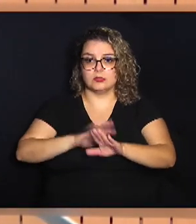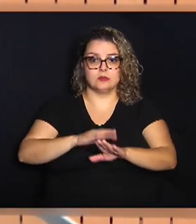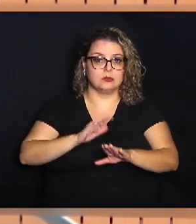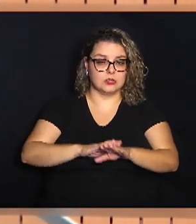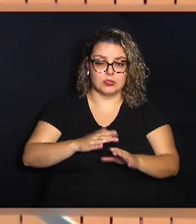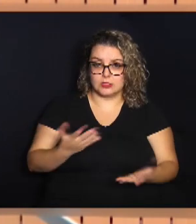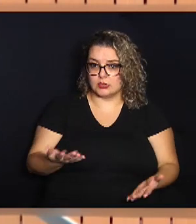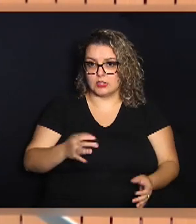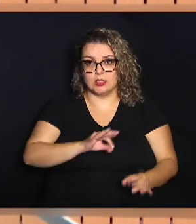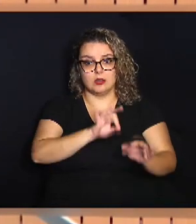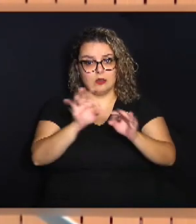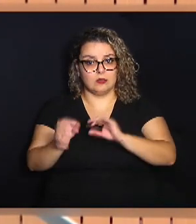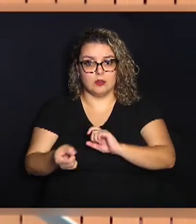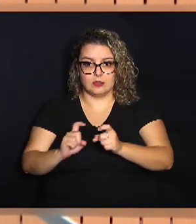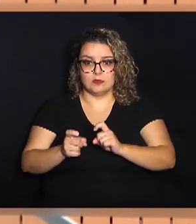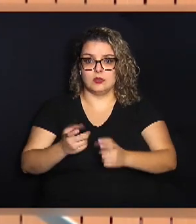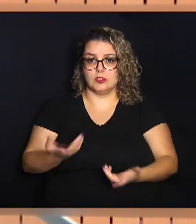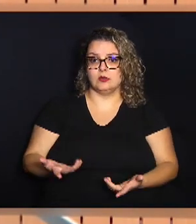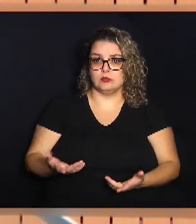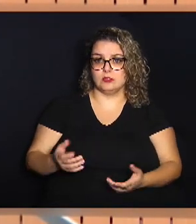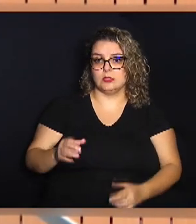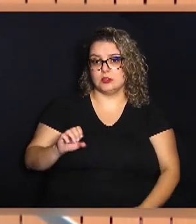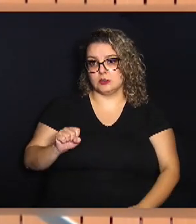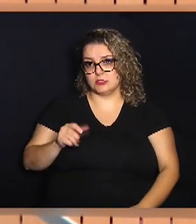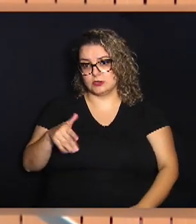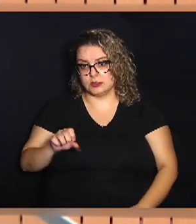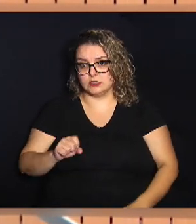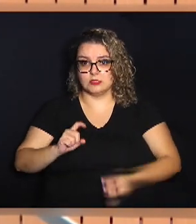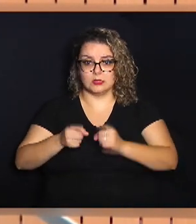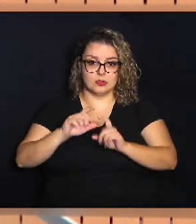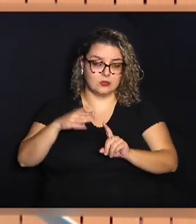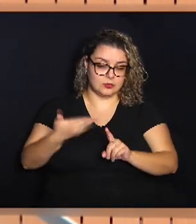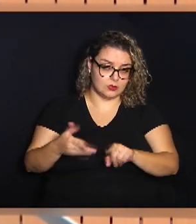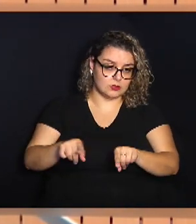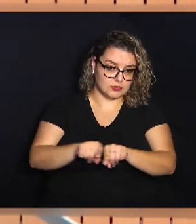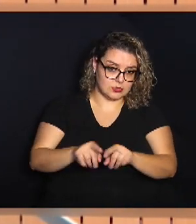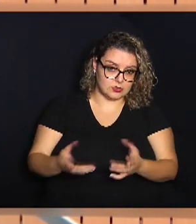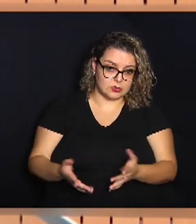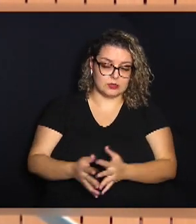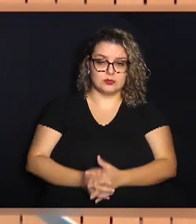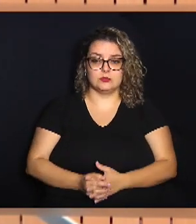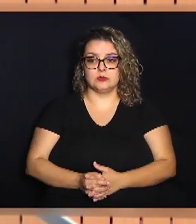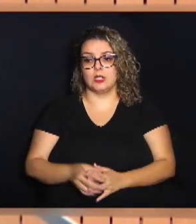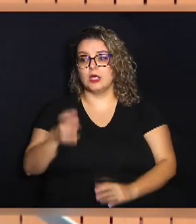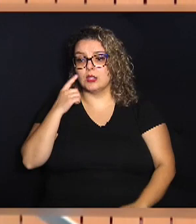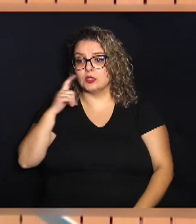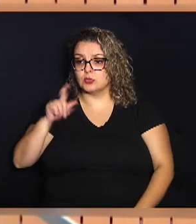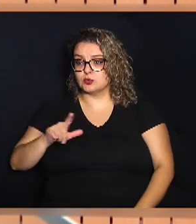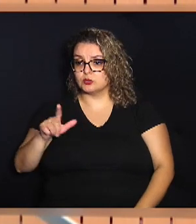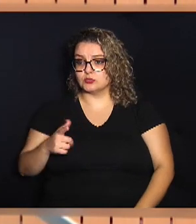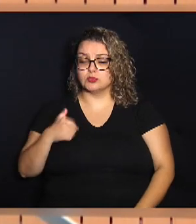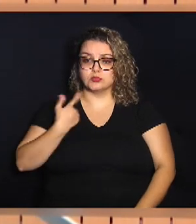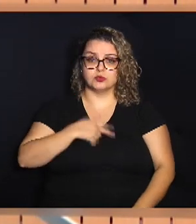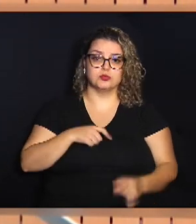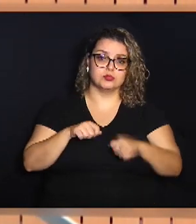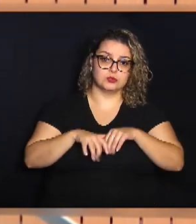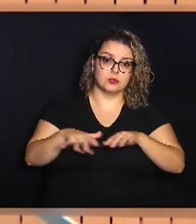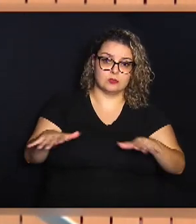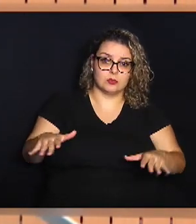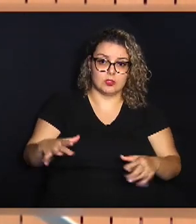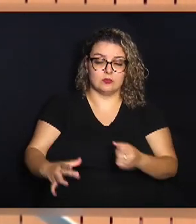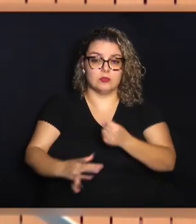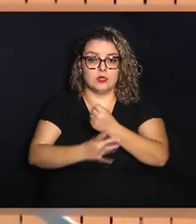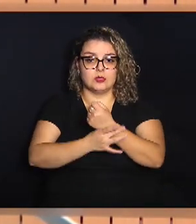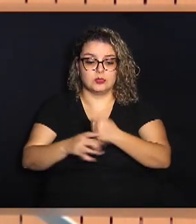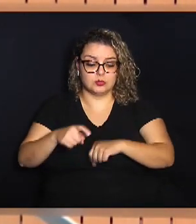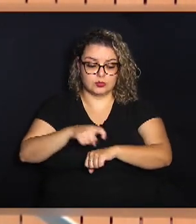as sessões, as reuniões, inclusive reuniões solenes. E, obviamente, também vamos ampliar a segurança